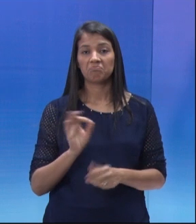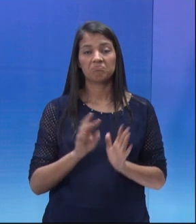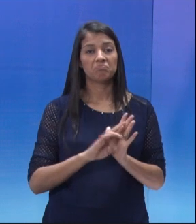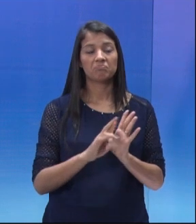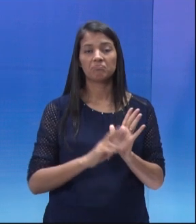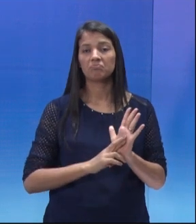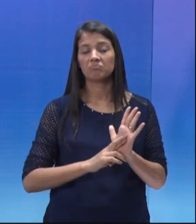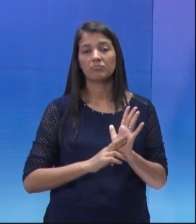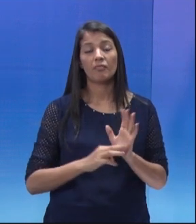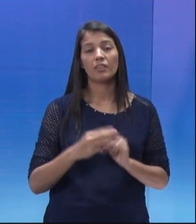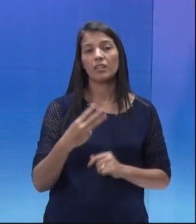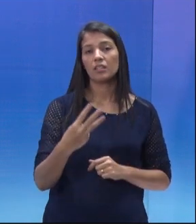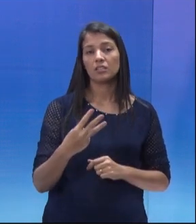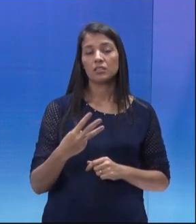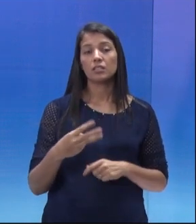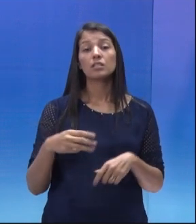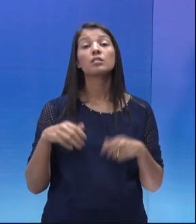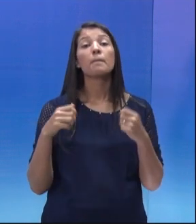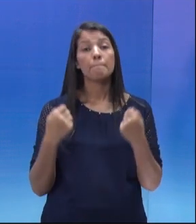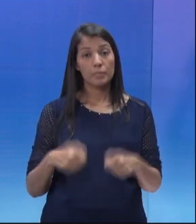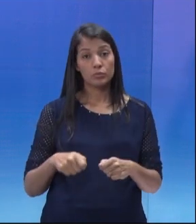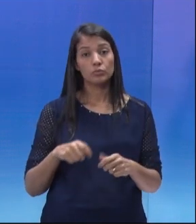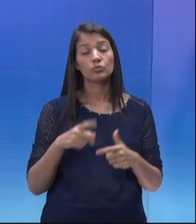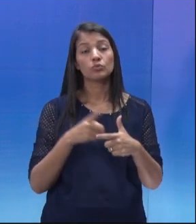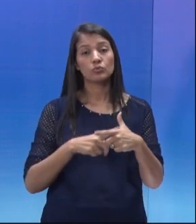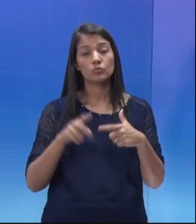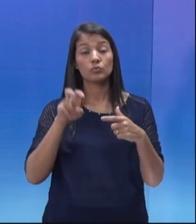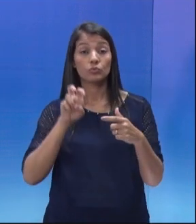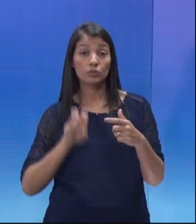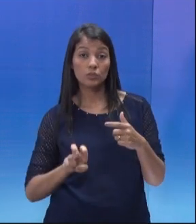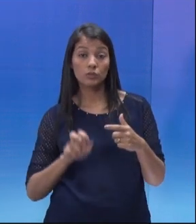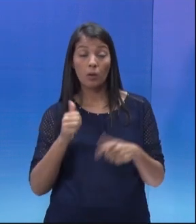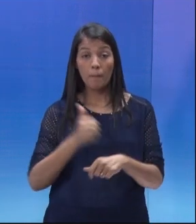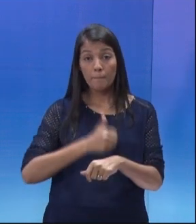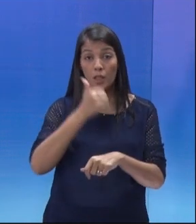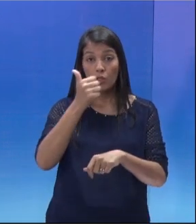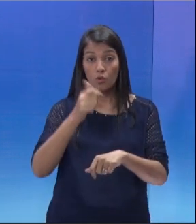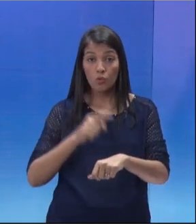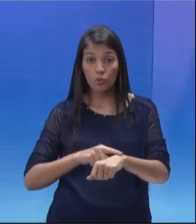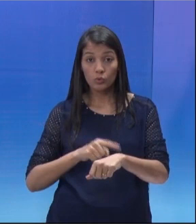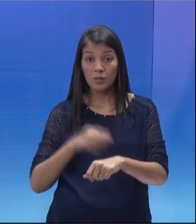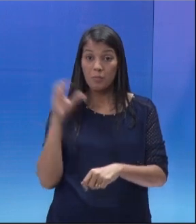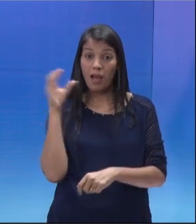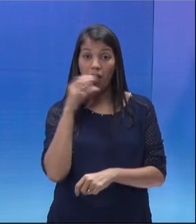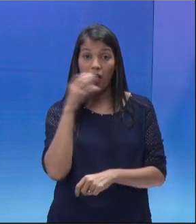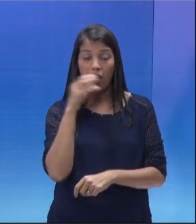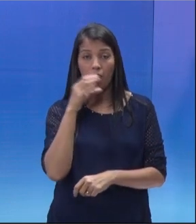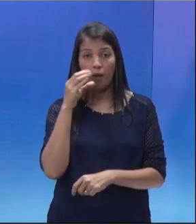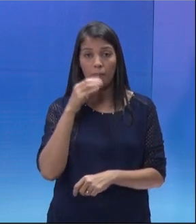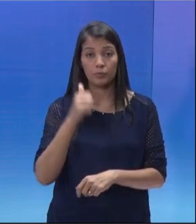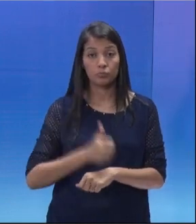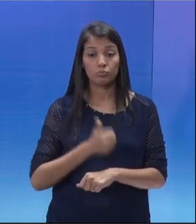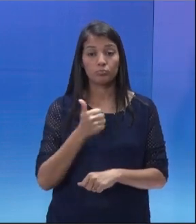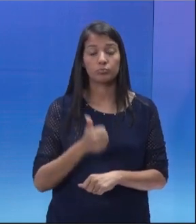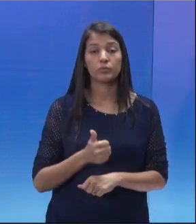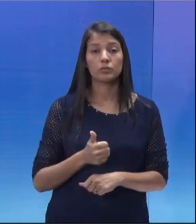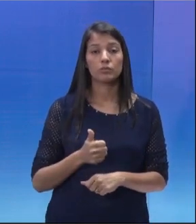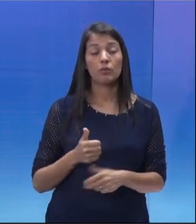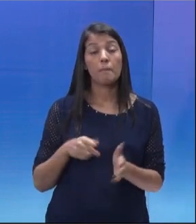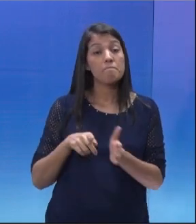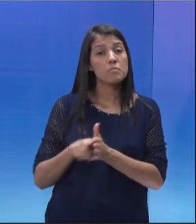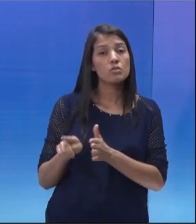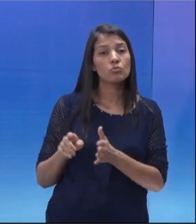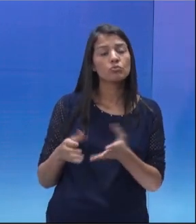pode fazer o comparativo com o consumo e chegar na mesma conclusão. Professor, eu devo seguir qual